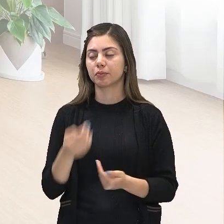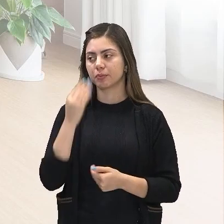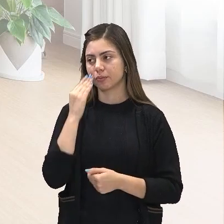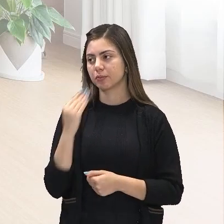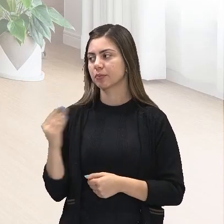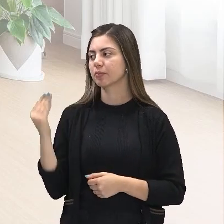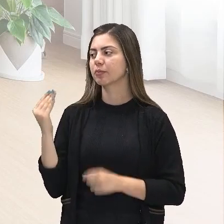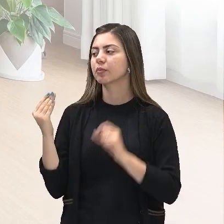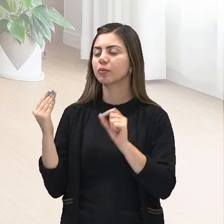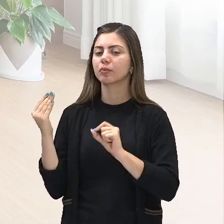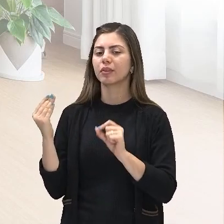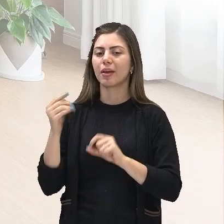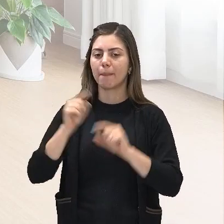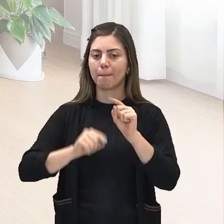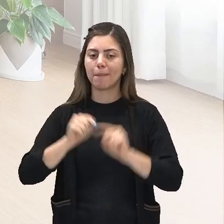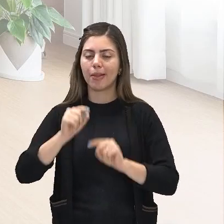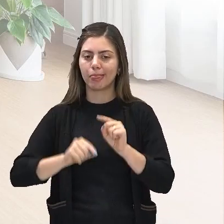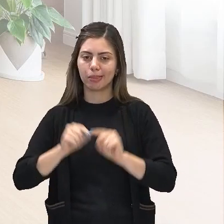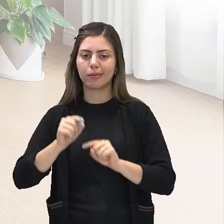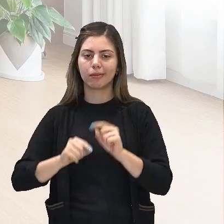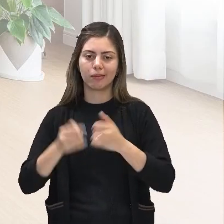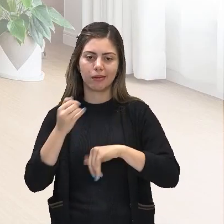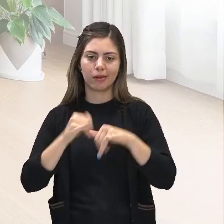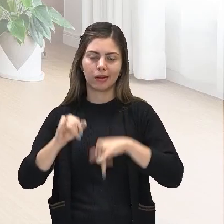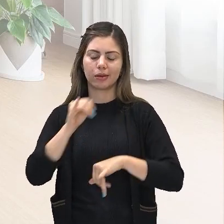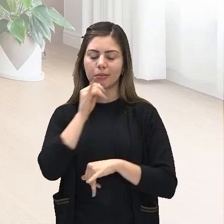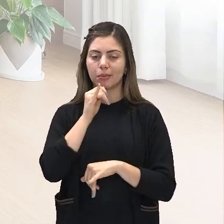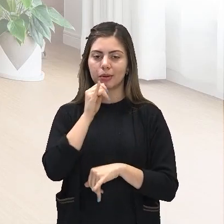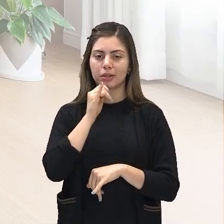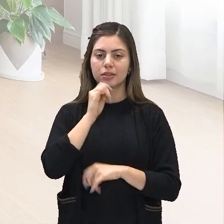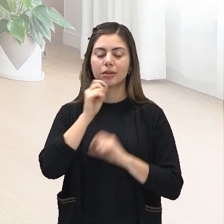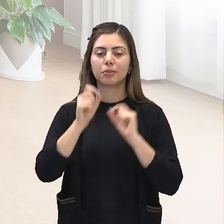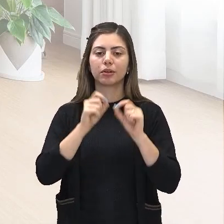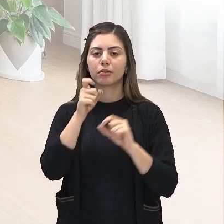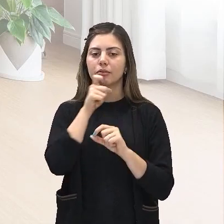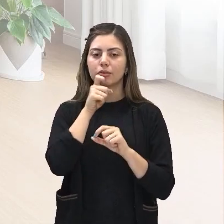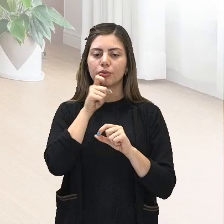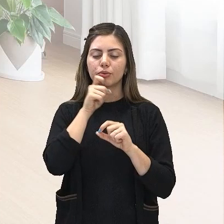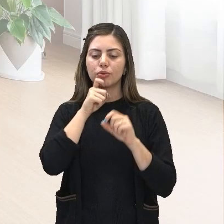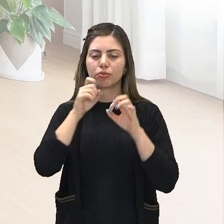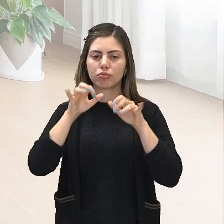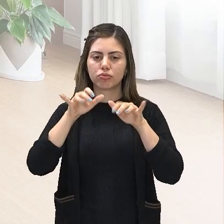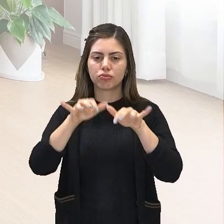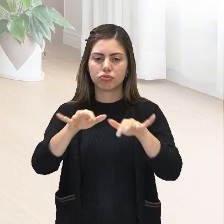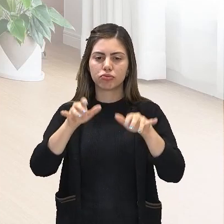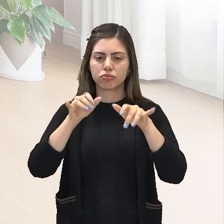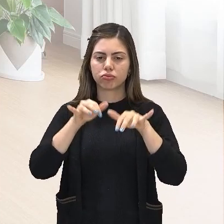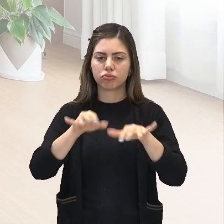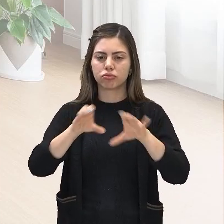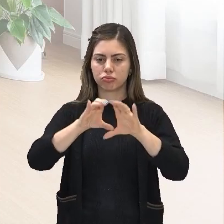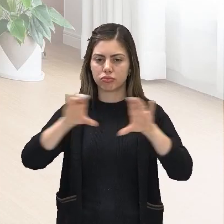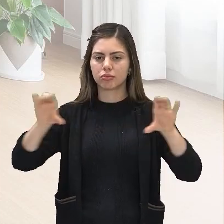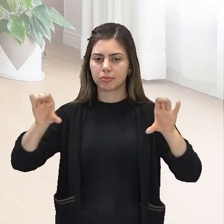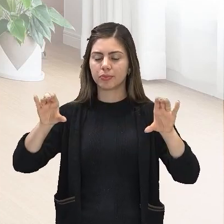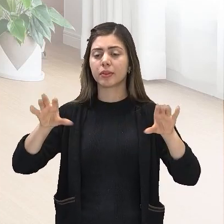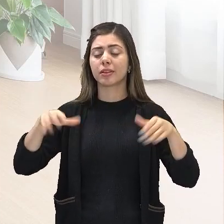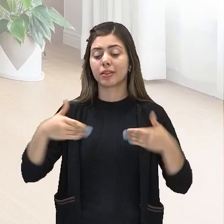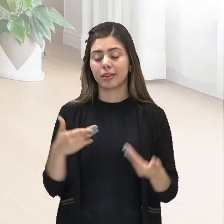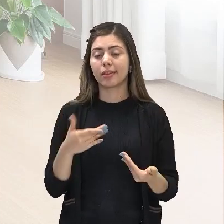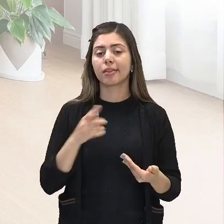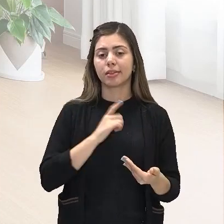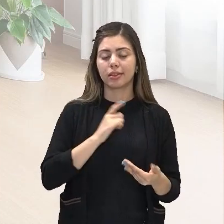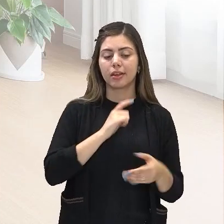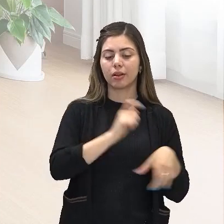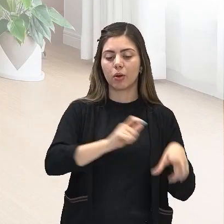equipamentos como o ar-condicionado, que em muitos locais é praticamente indispensável você